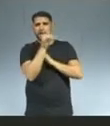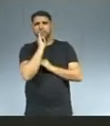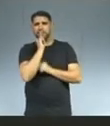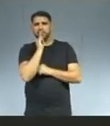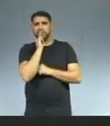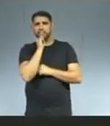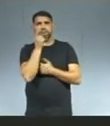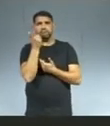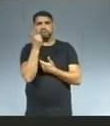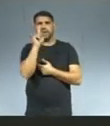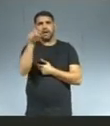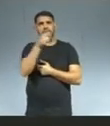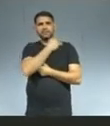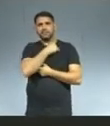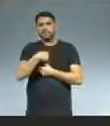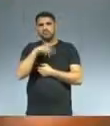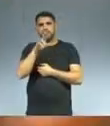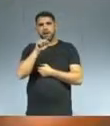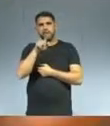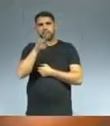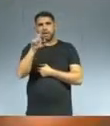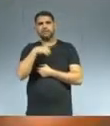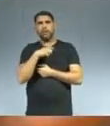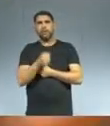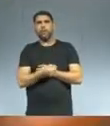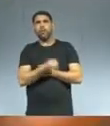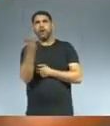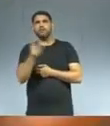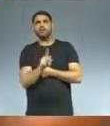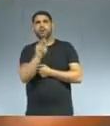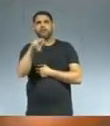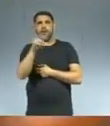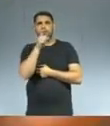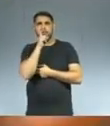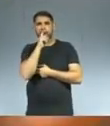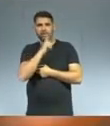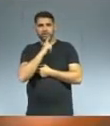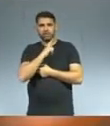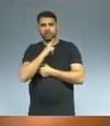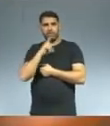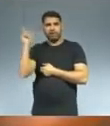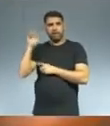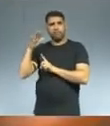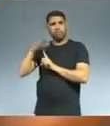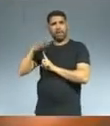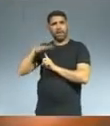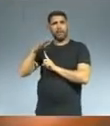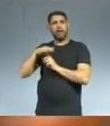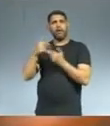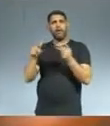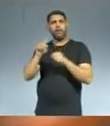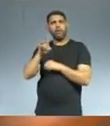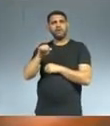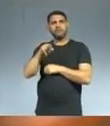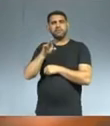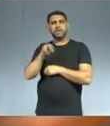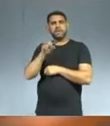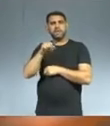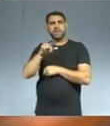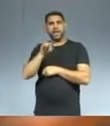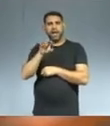pergunta ahmm por exemplo o ex-ministro para o mágico quando você que traz o pai dele tinha ano Paraná ou o ex-ministro